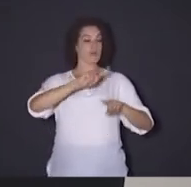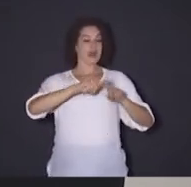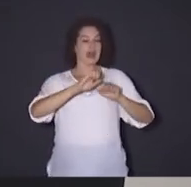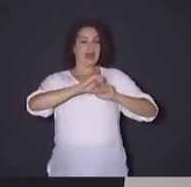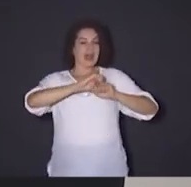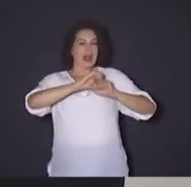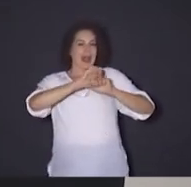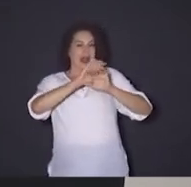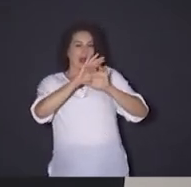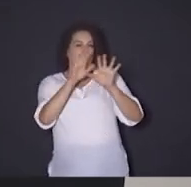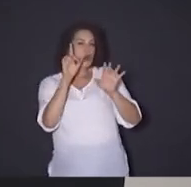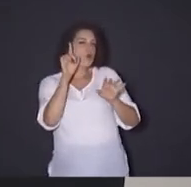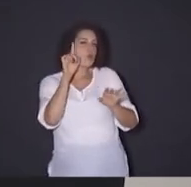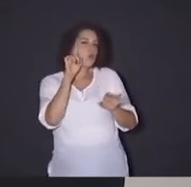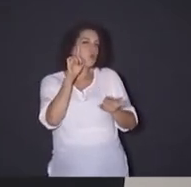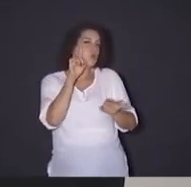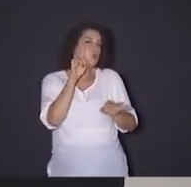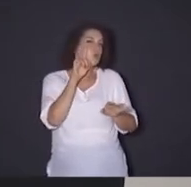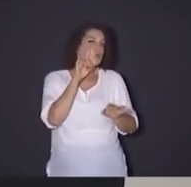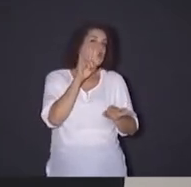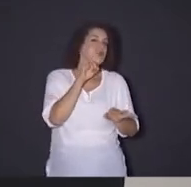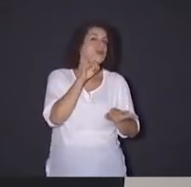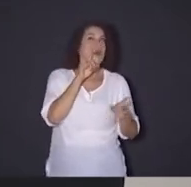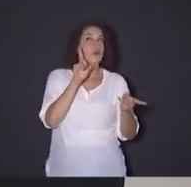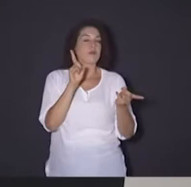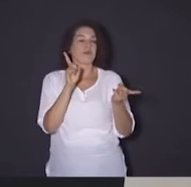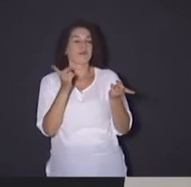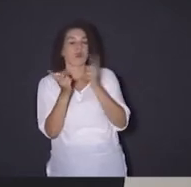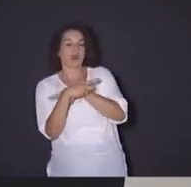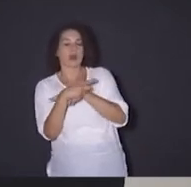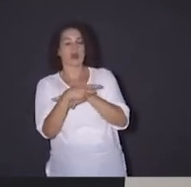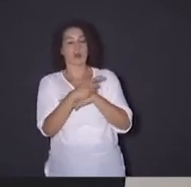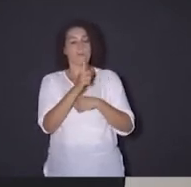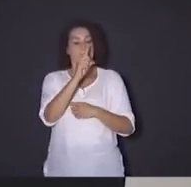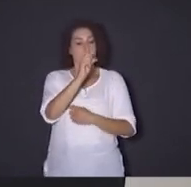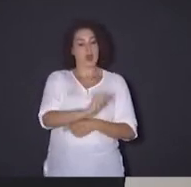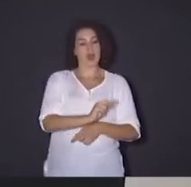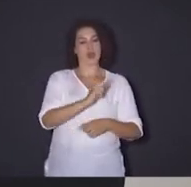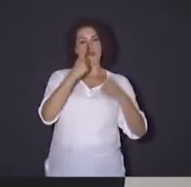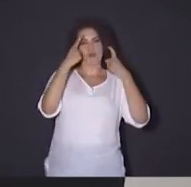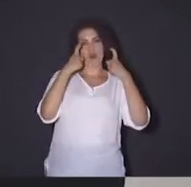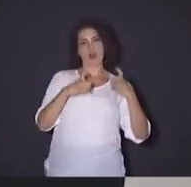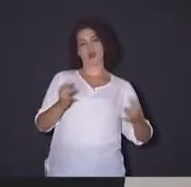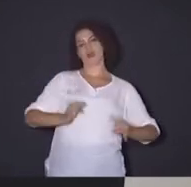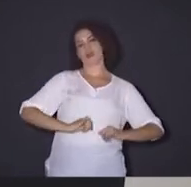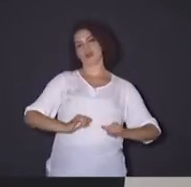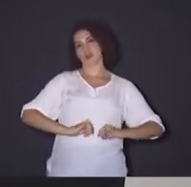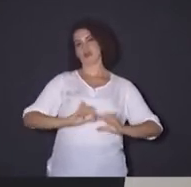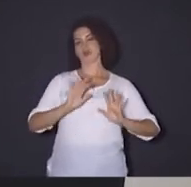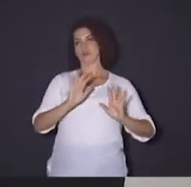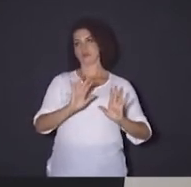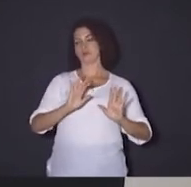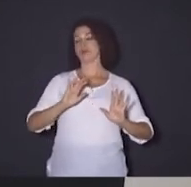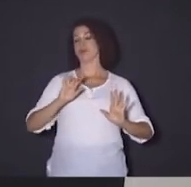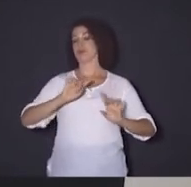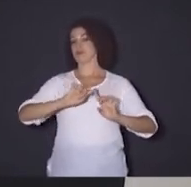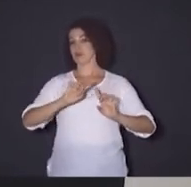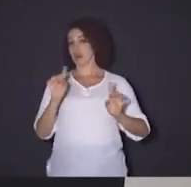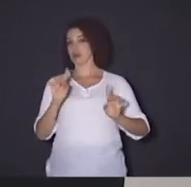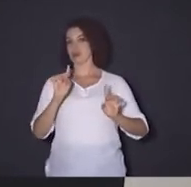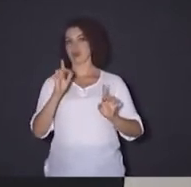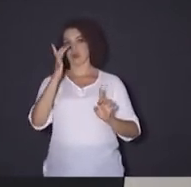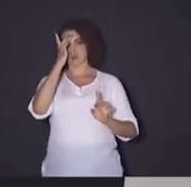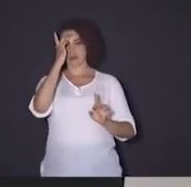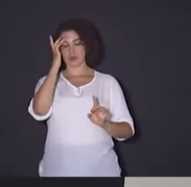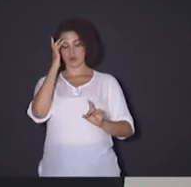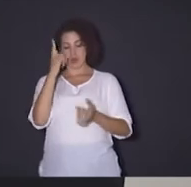vai ser - não vou dizer o contrário - violência você vai sofrer no entanto uma pessoa que ela tem